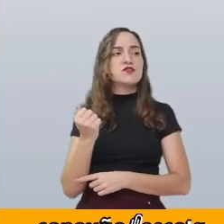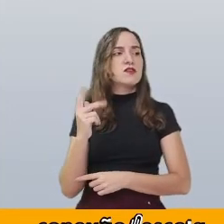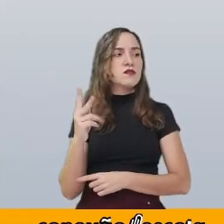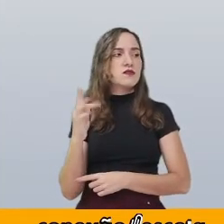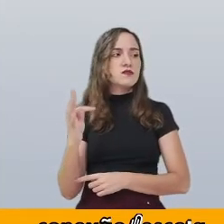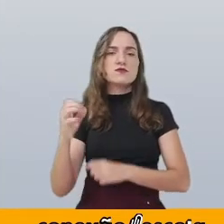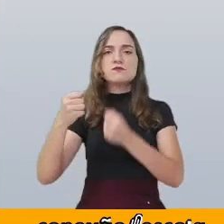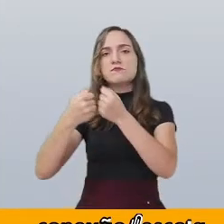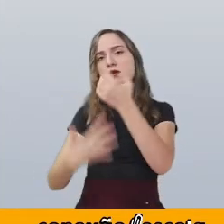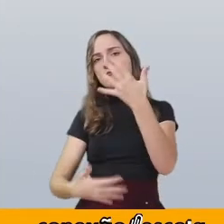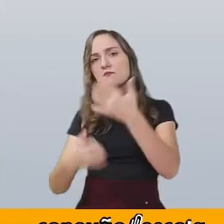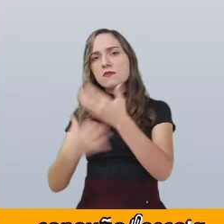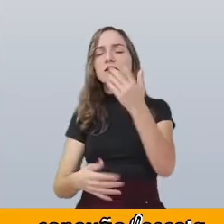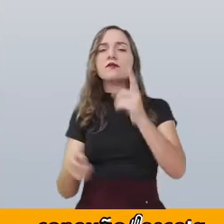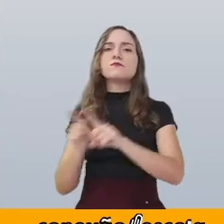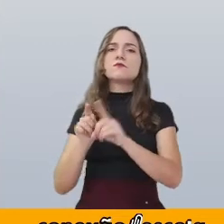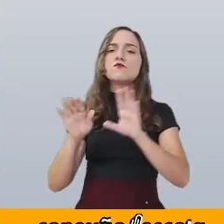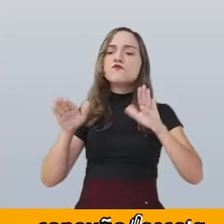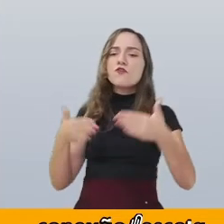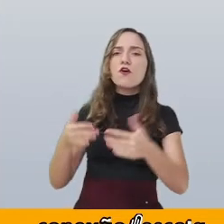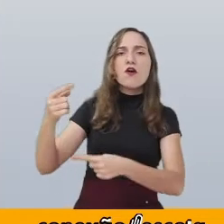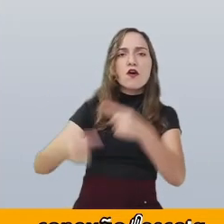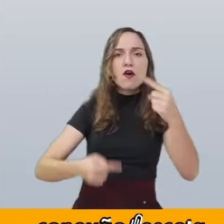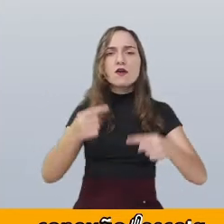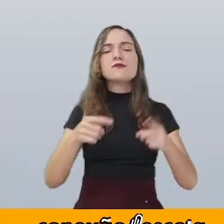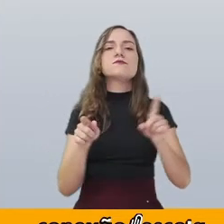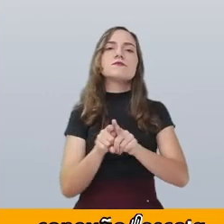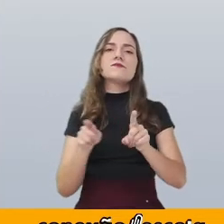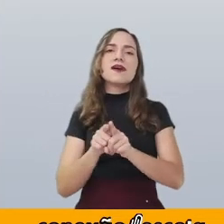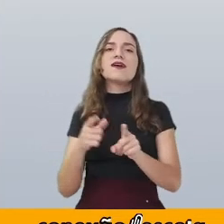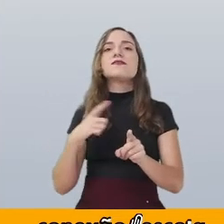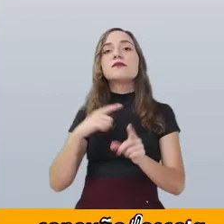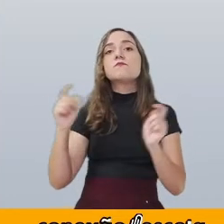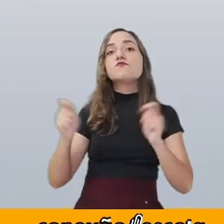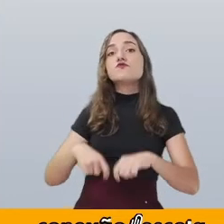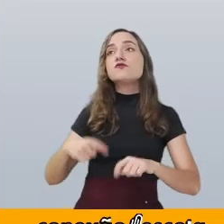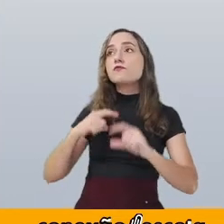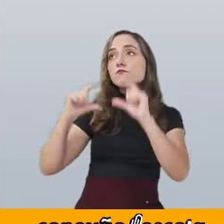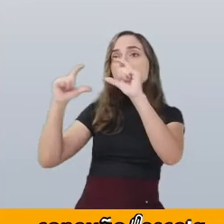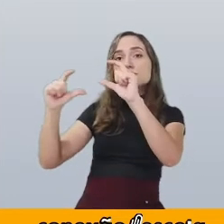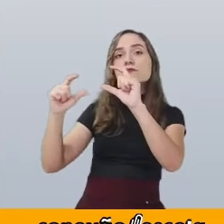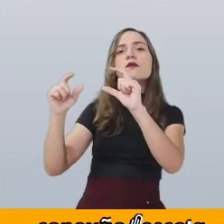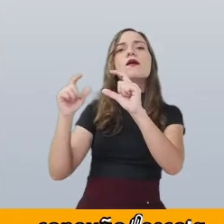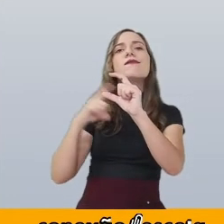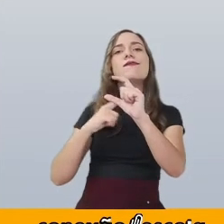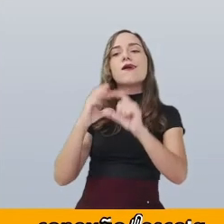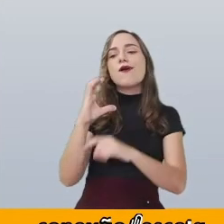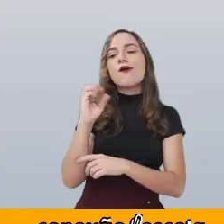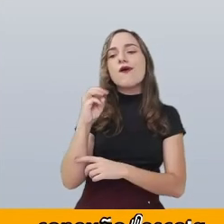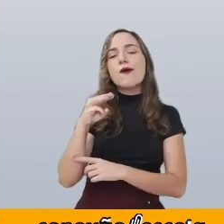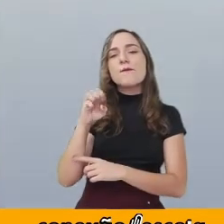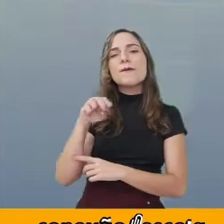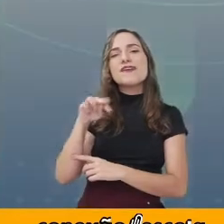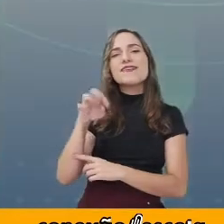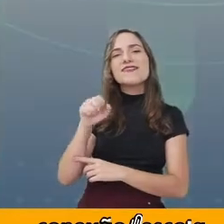de discussão e espaços reservados para comentários.